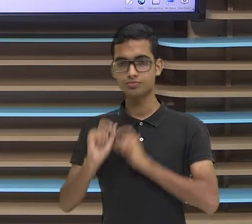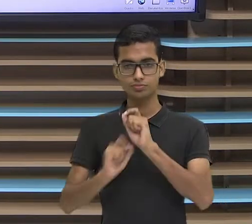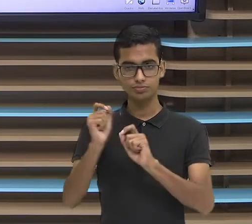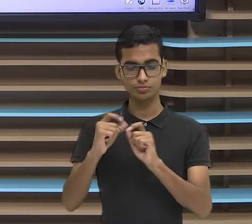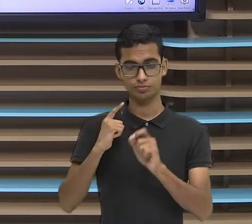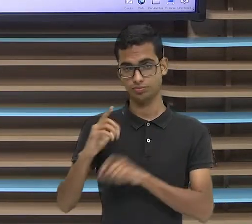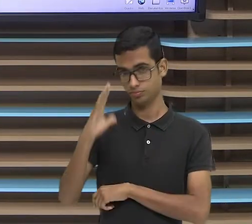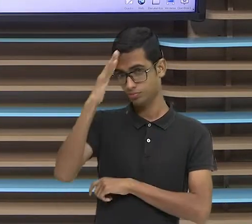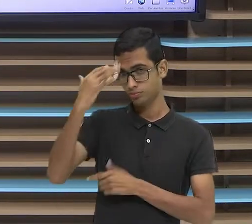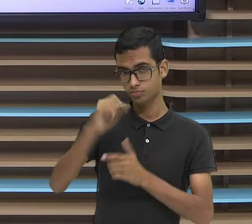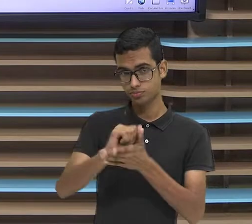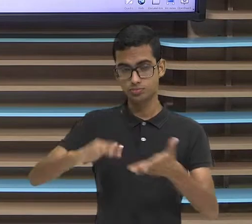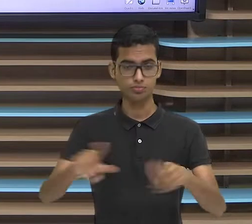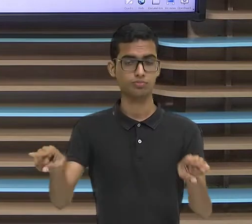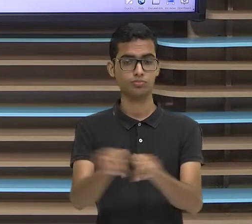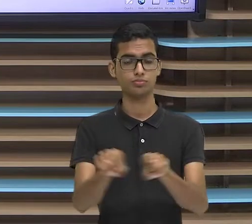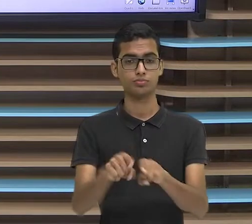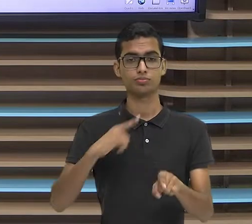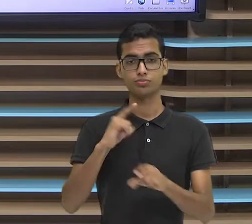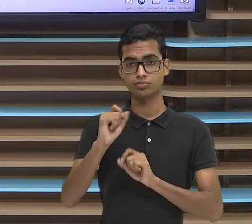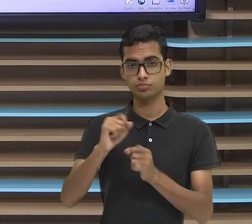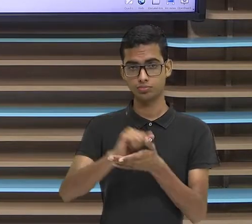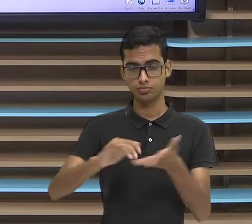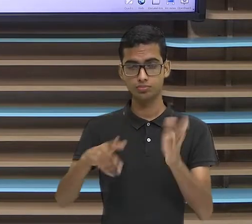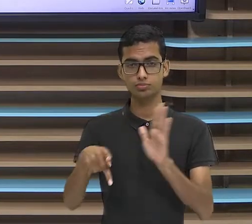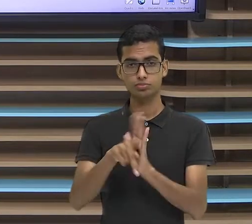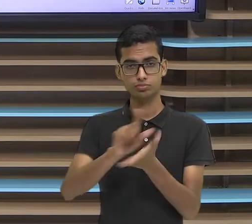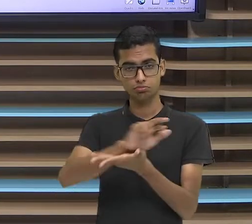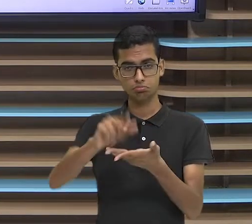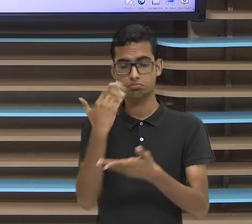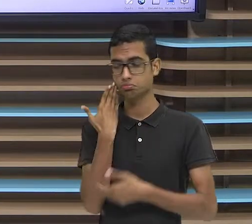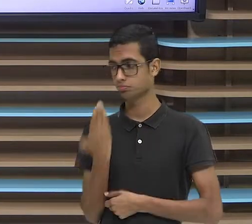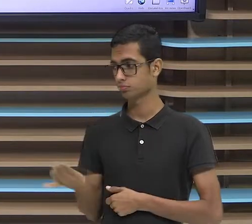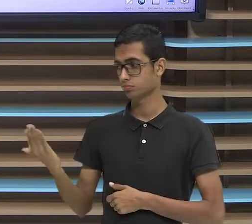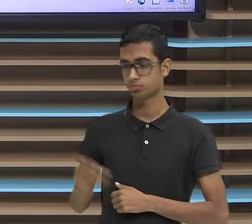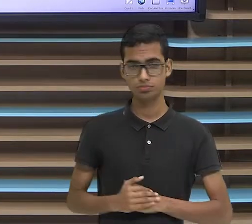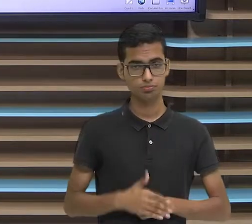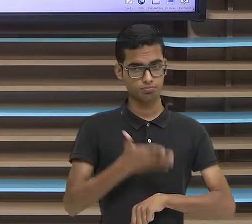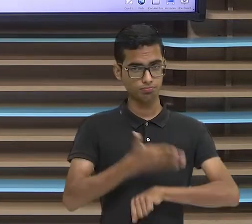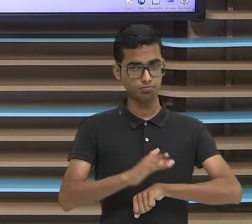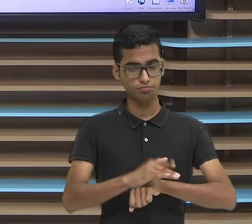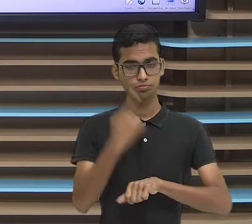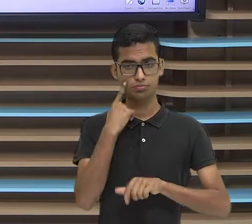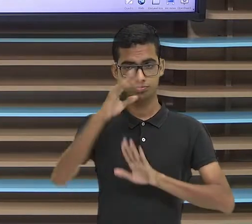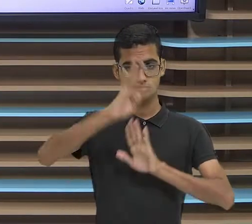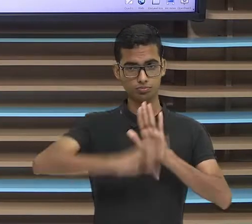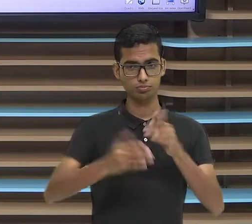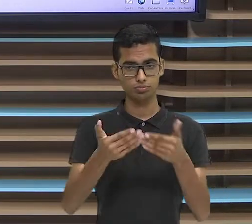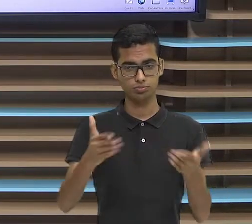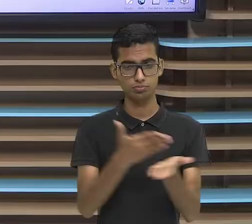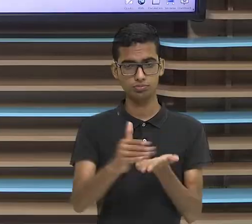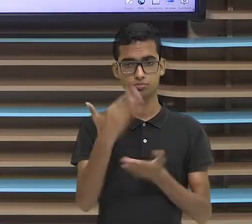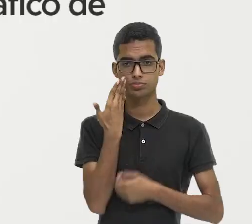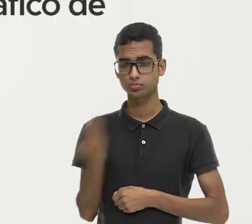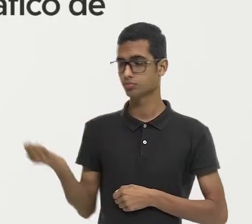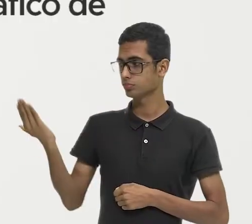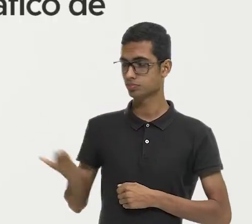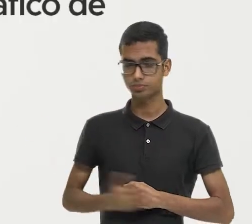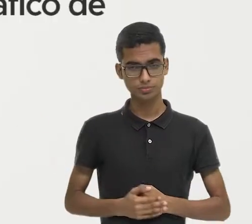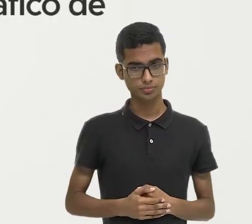utilizá-los na resolução de atividades e de exercícios, tá bom? Acompanhe na tela comigo, então, nosso texto de